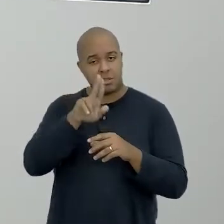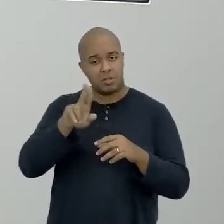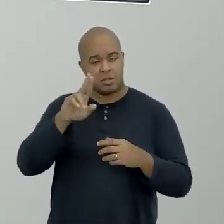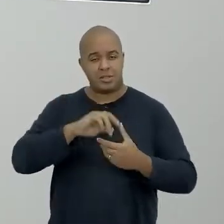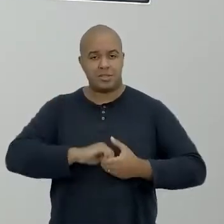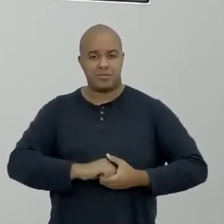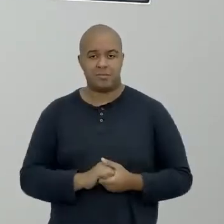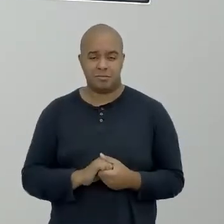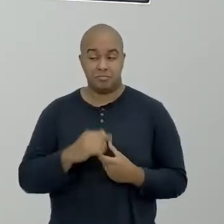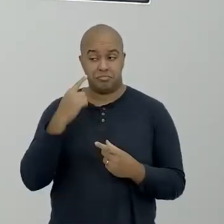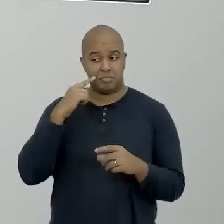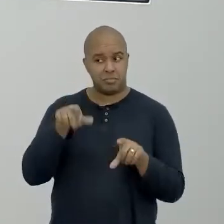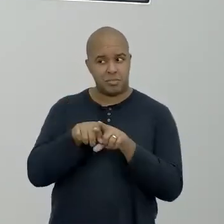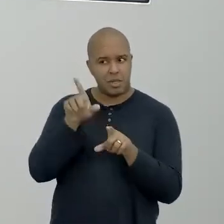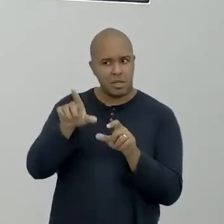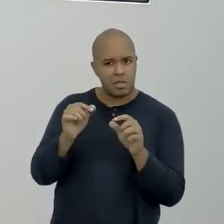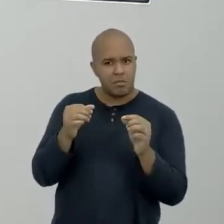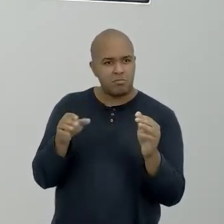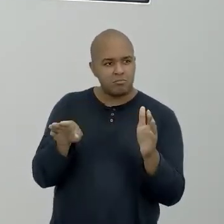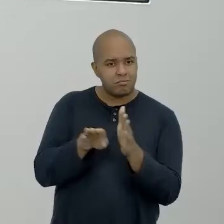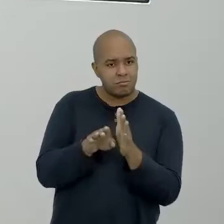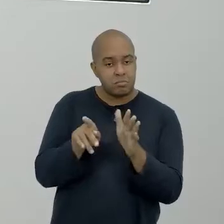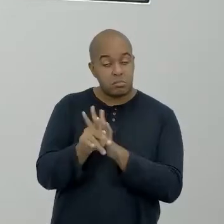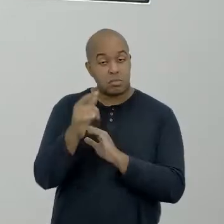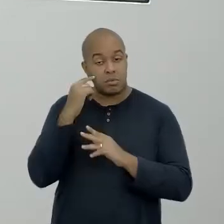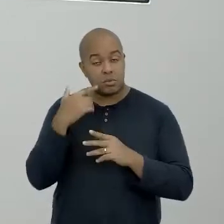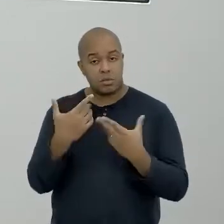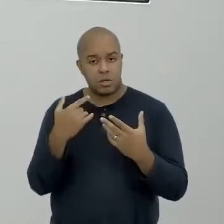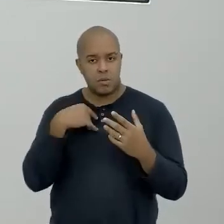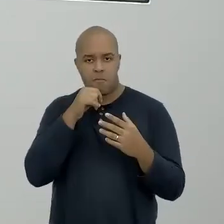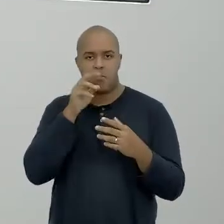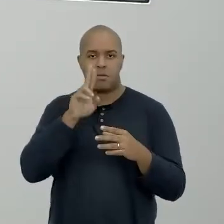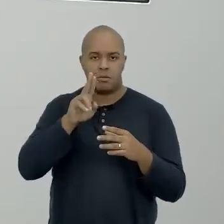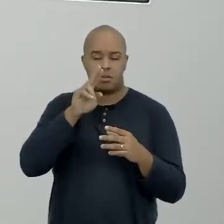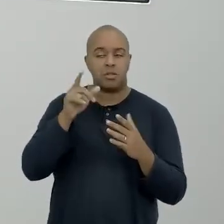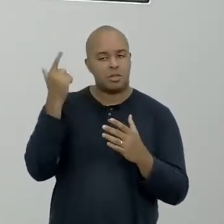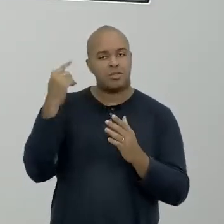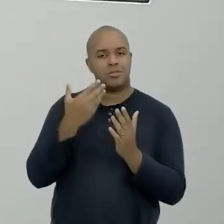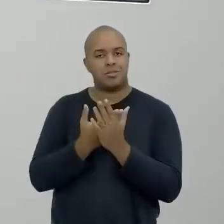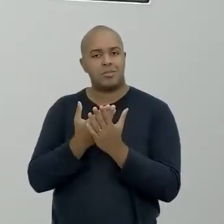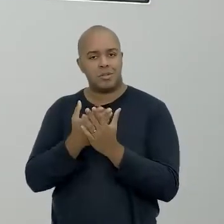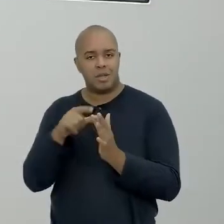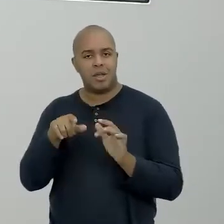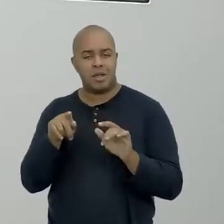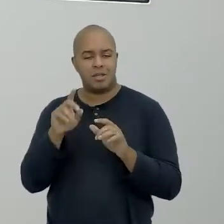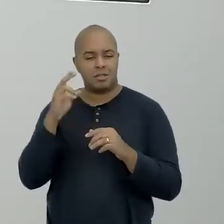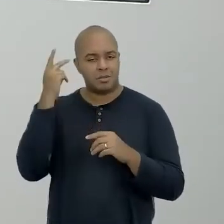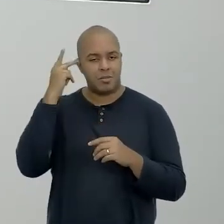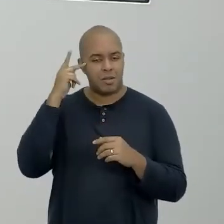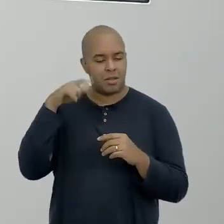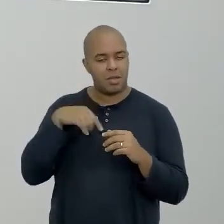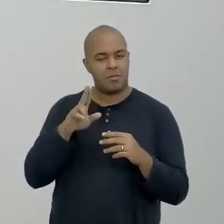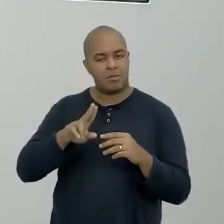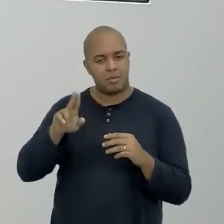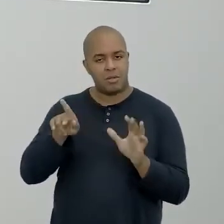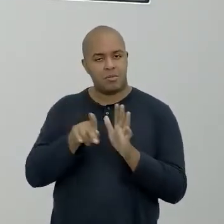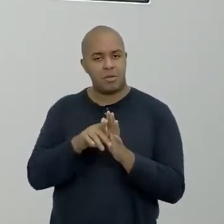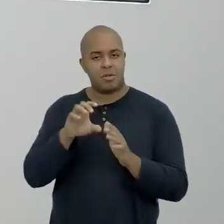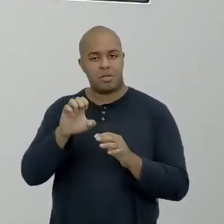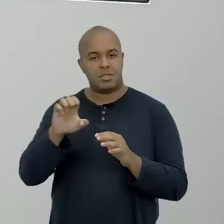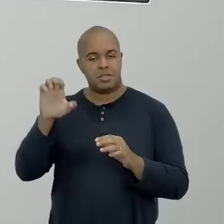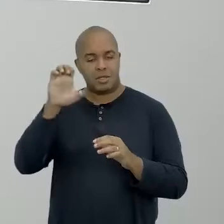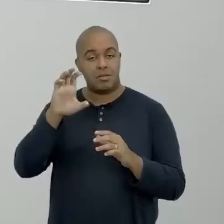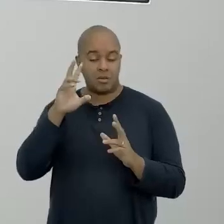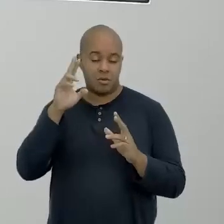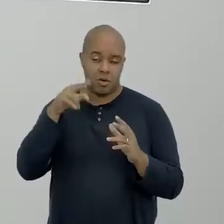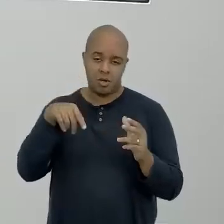universidades. E isso chegou, enfim, na universidade que eu estudei, que é a Universidade de São Paulo, que é uma universidade estadual,